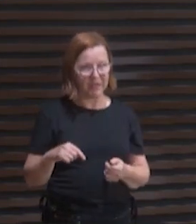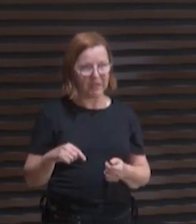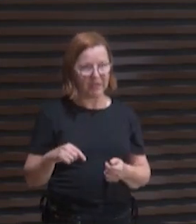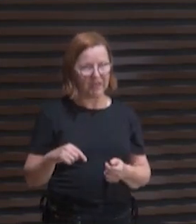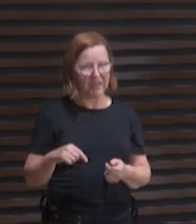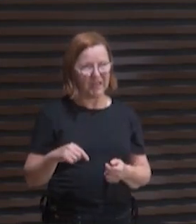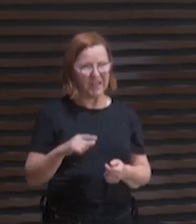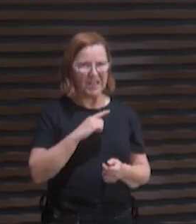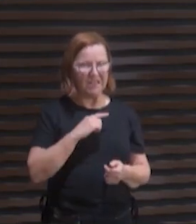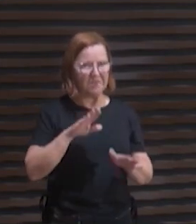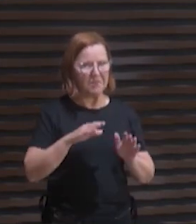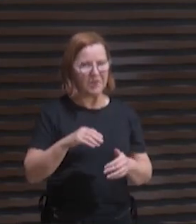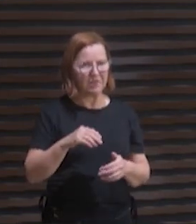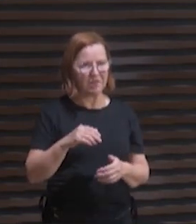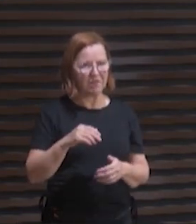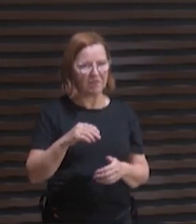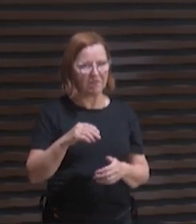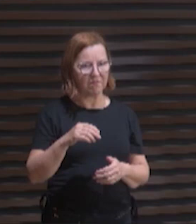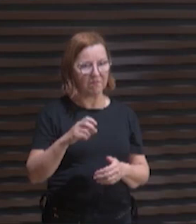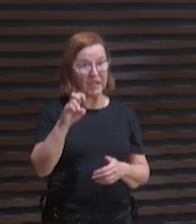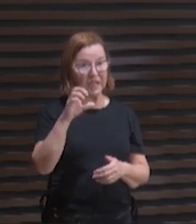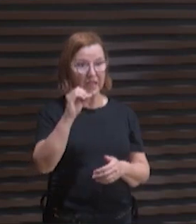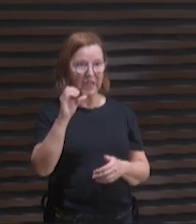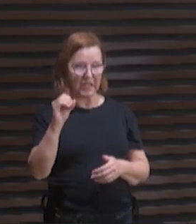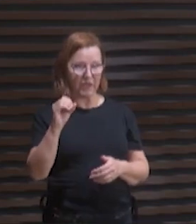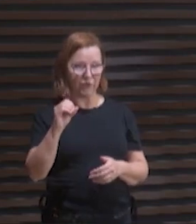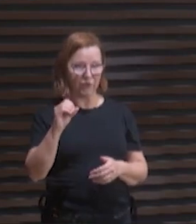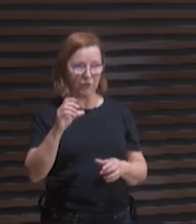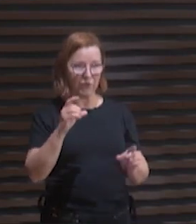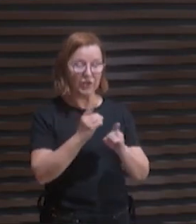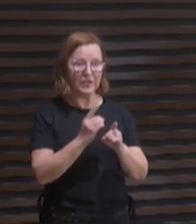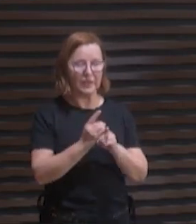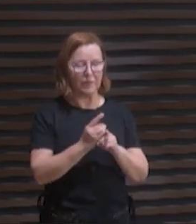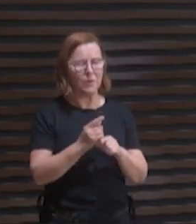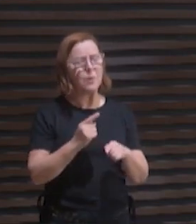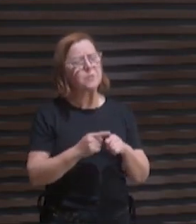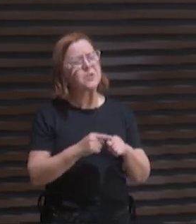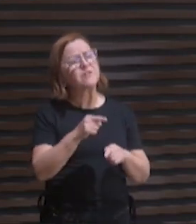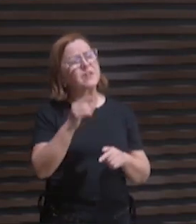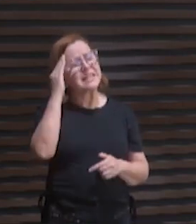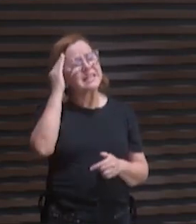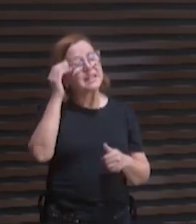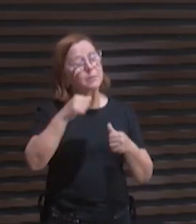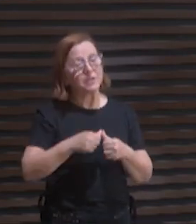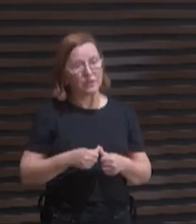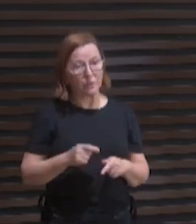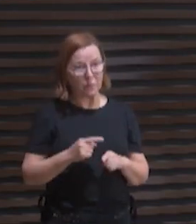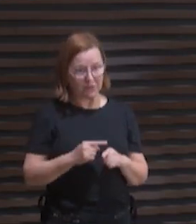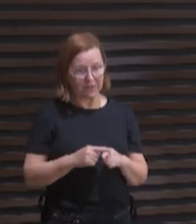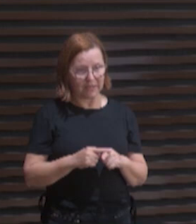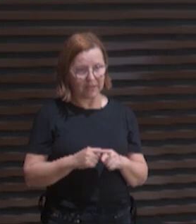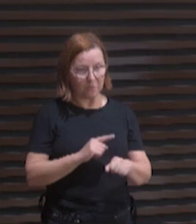discípulos. Como é que você sabe disso? Porque quando ele estava